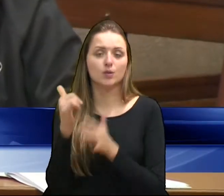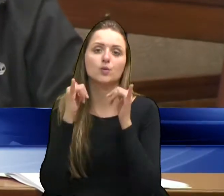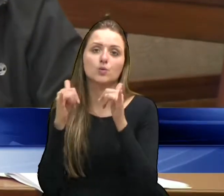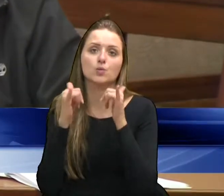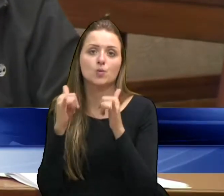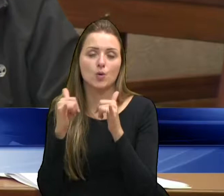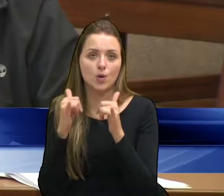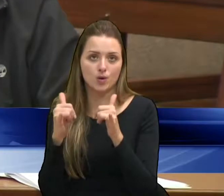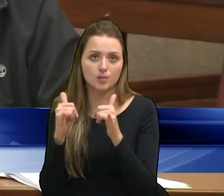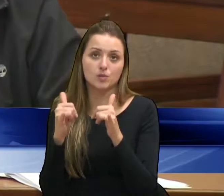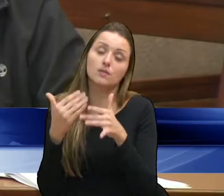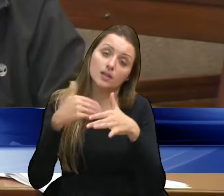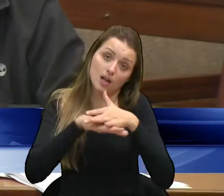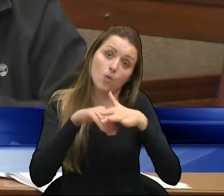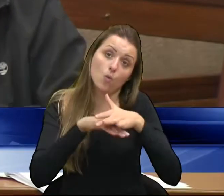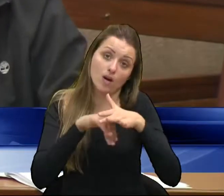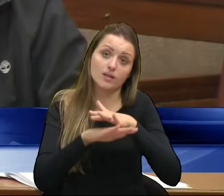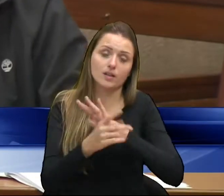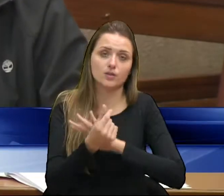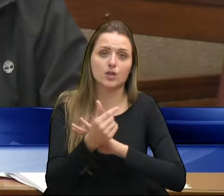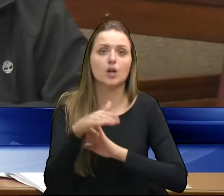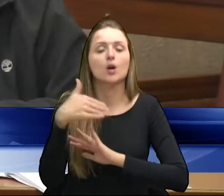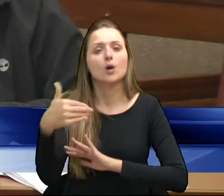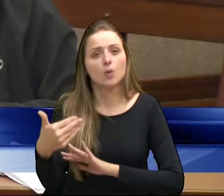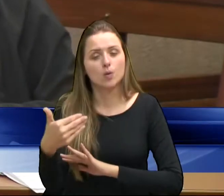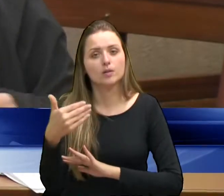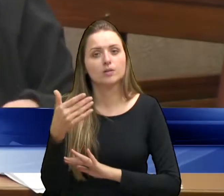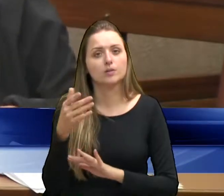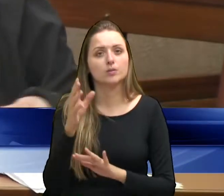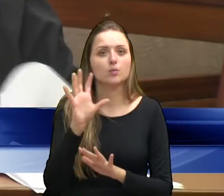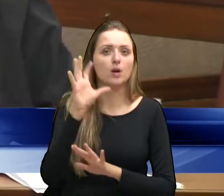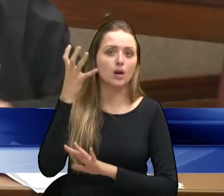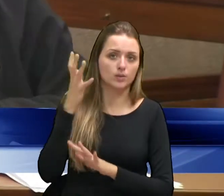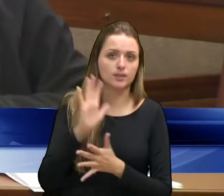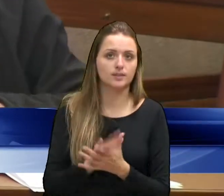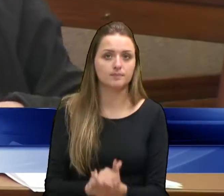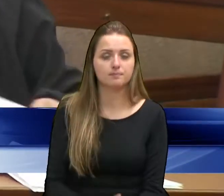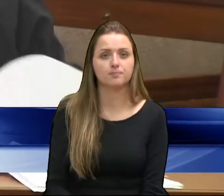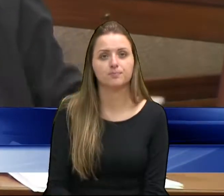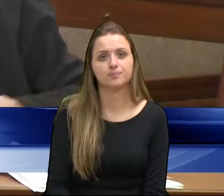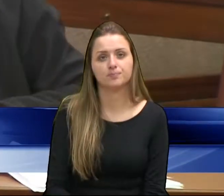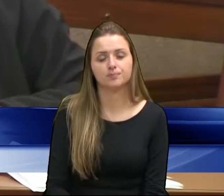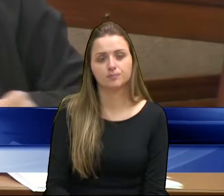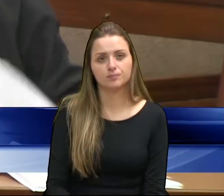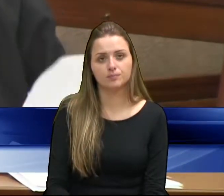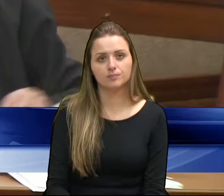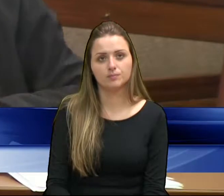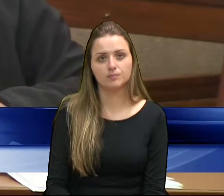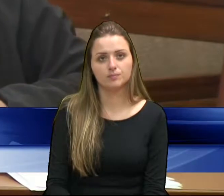depositado nesse fundo, né, quando ocorrer esse fato.